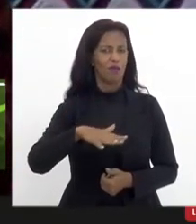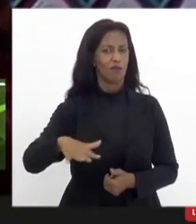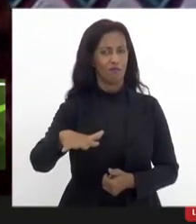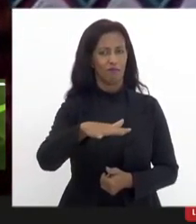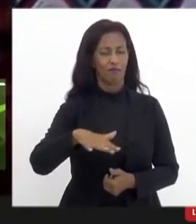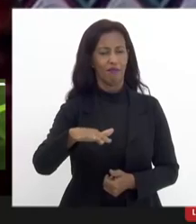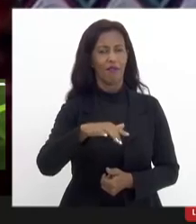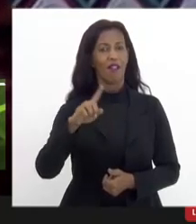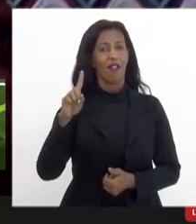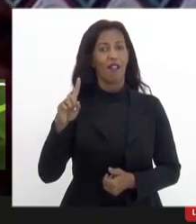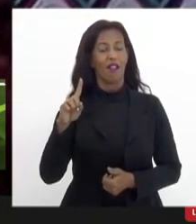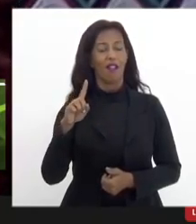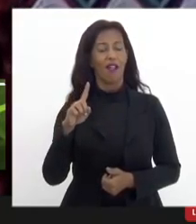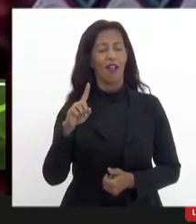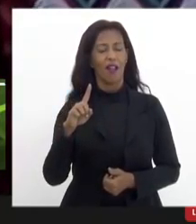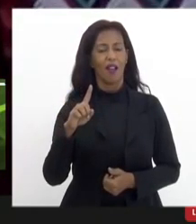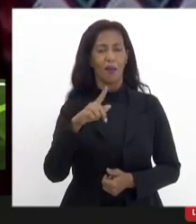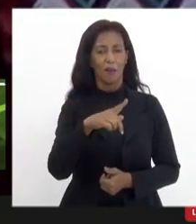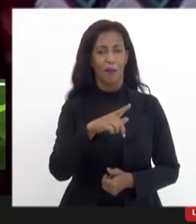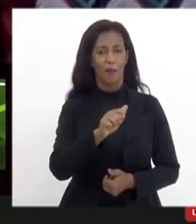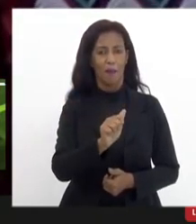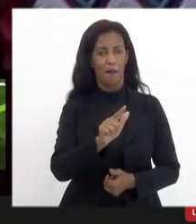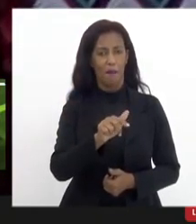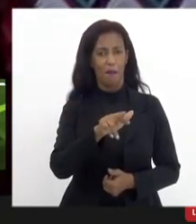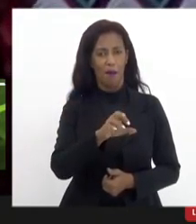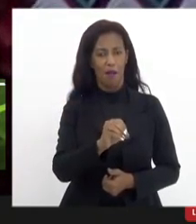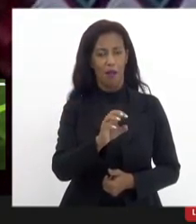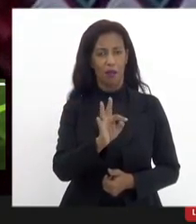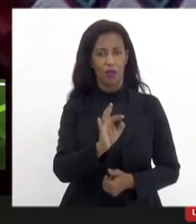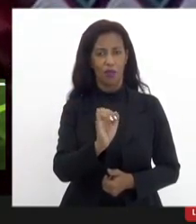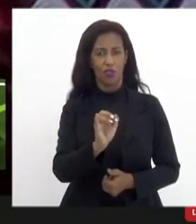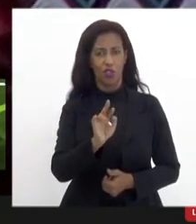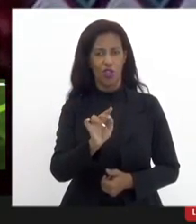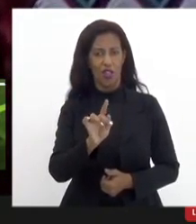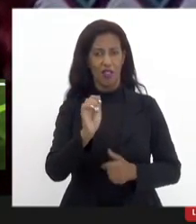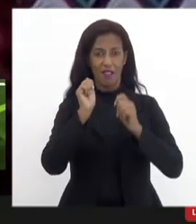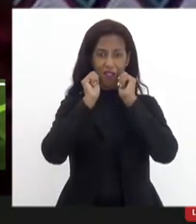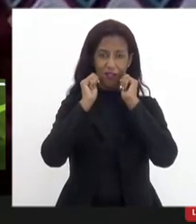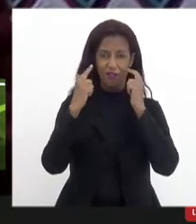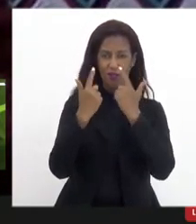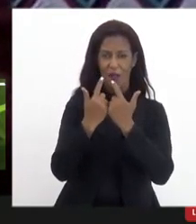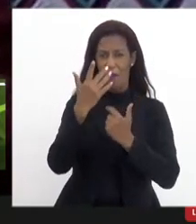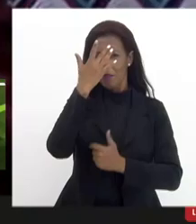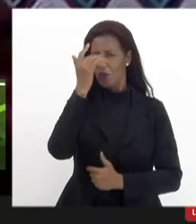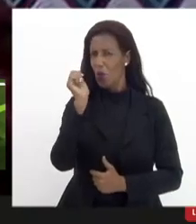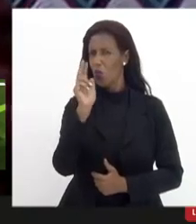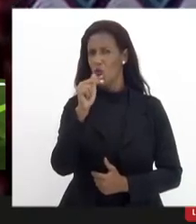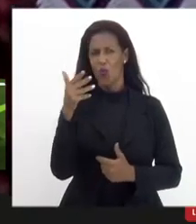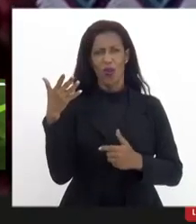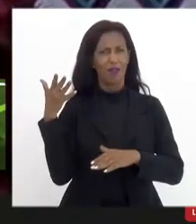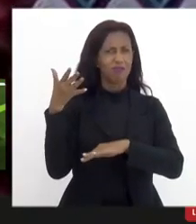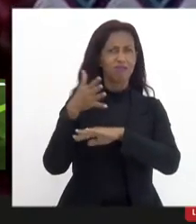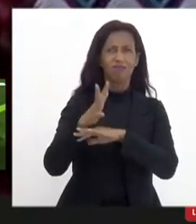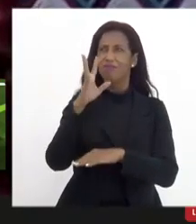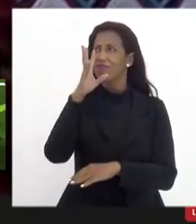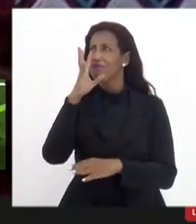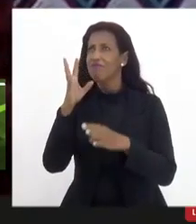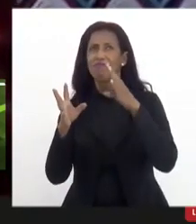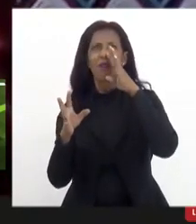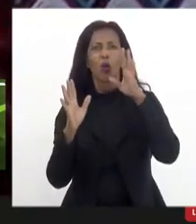Palácio Tiradentes. O quanto foi importante pessoas que nunca tinham entrado naquele espaço, que nunca